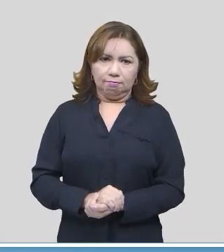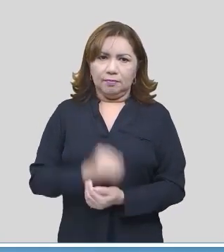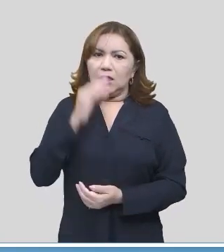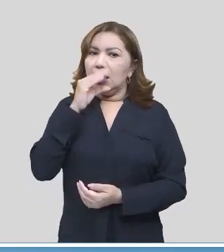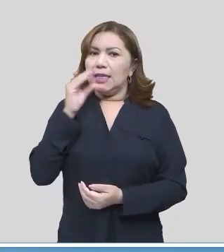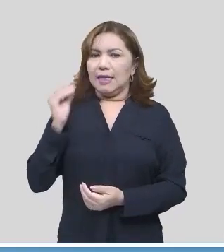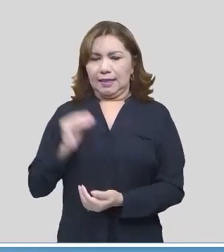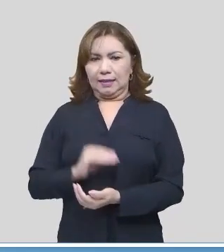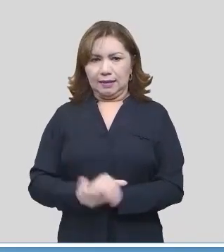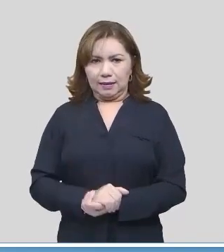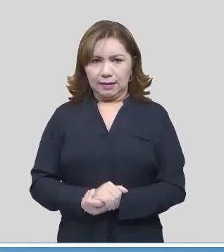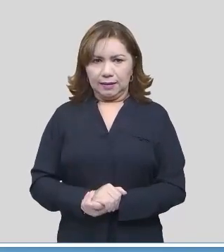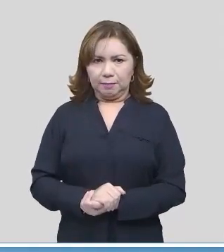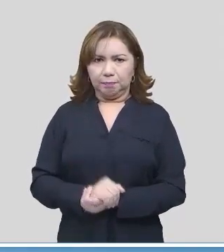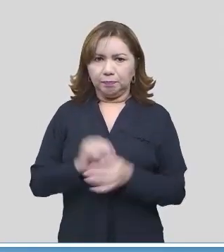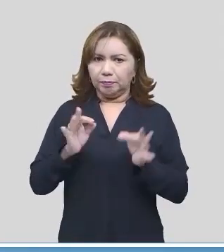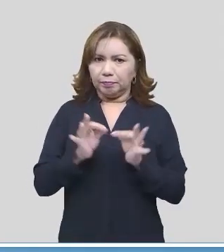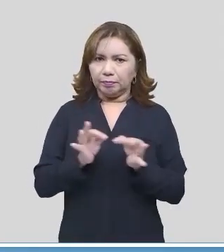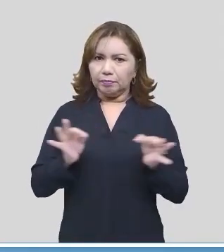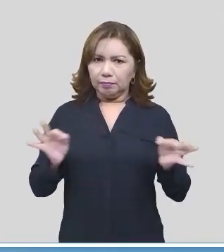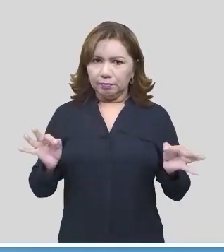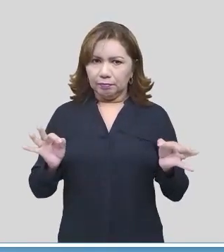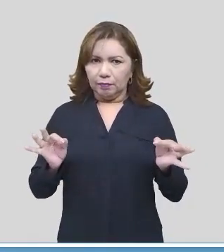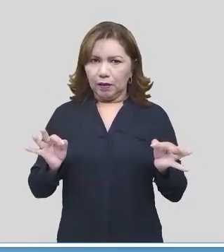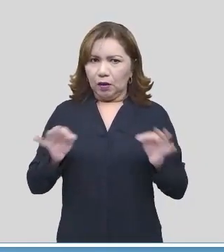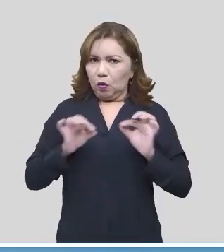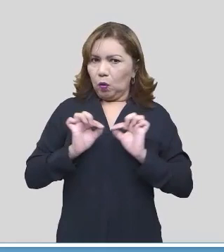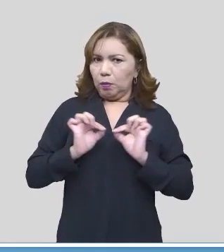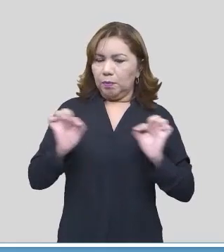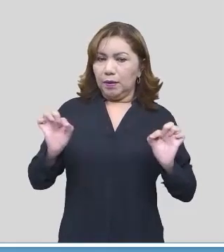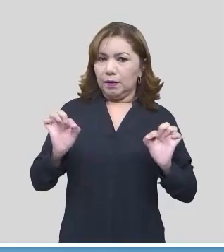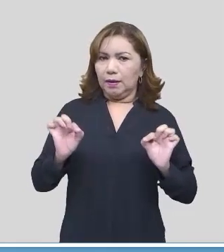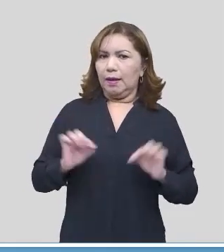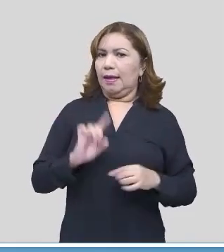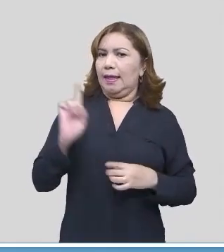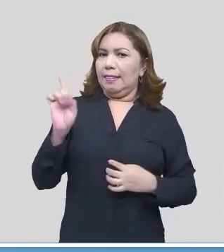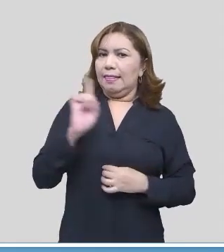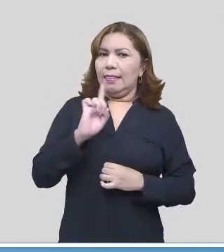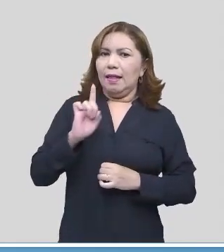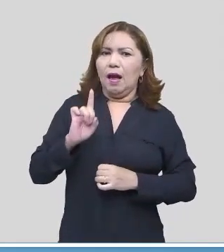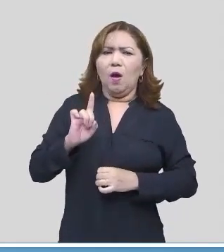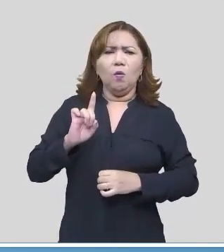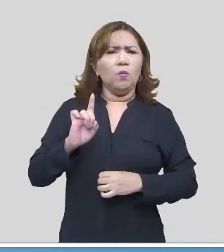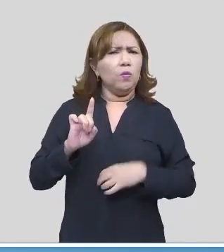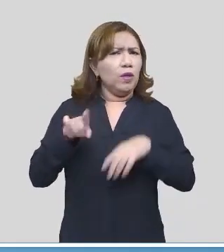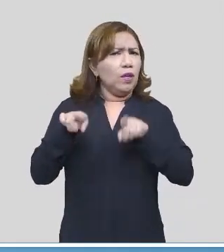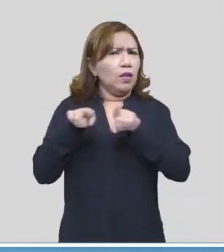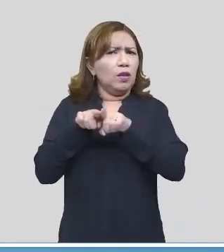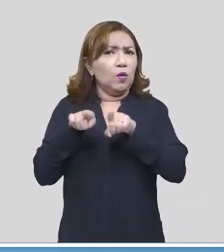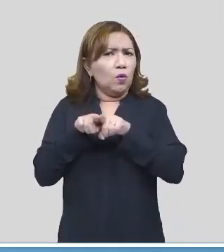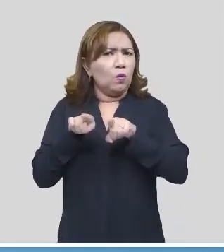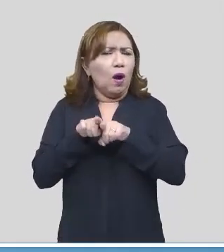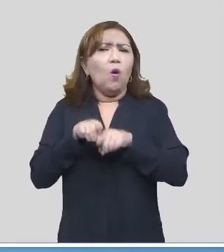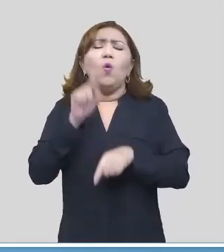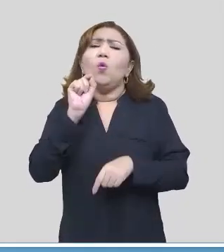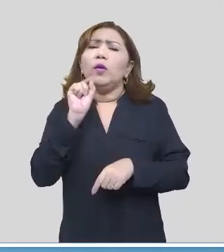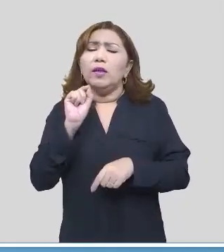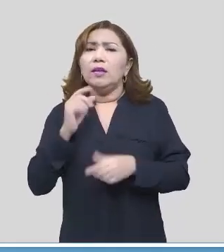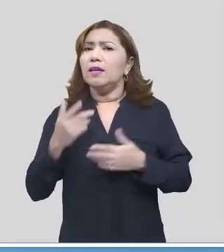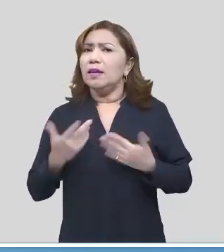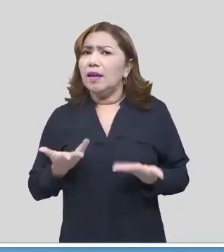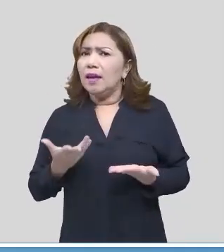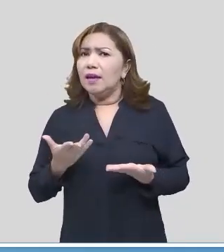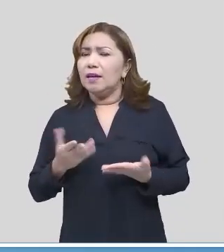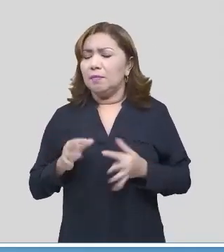Crianças, medidas de comprimento não padronizadas. O que seria essas medidas